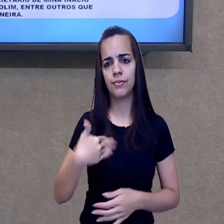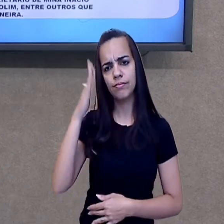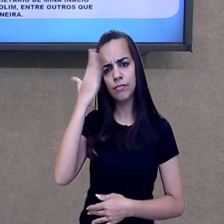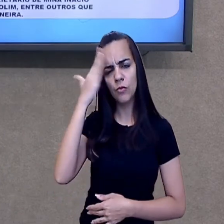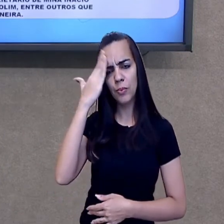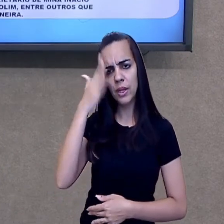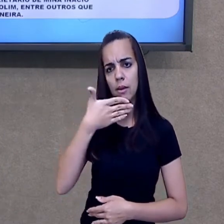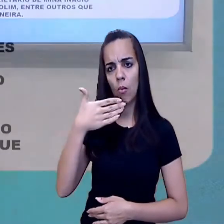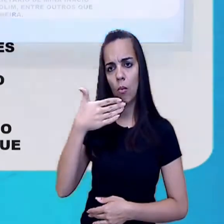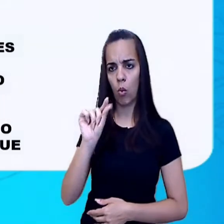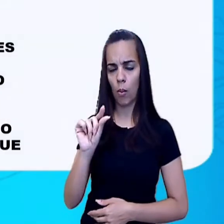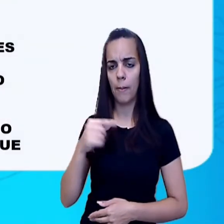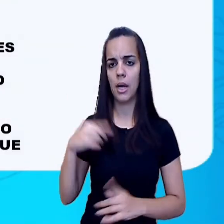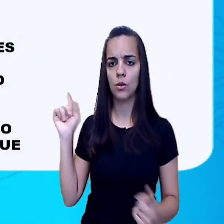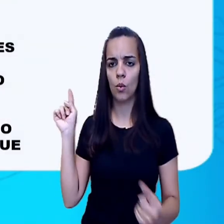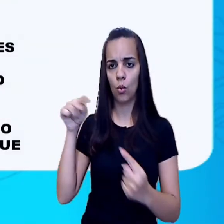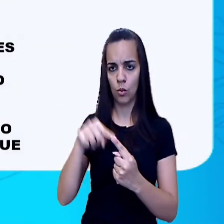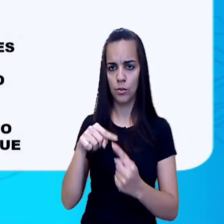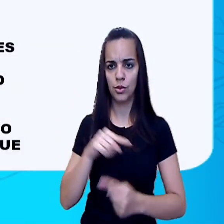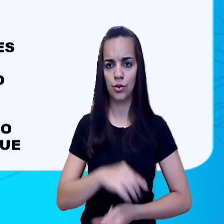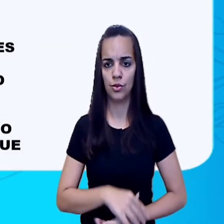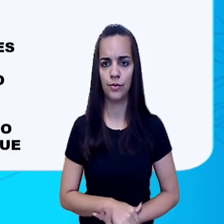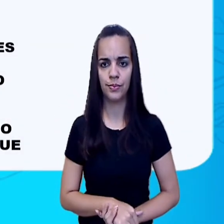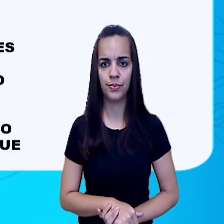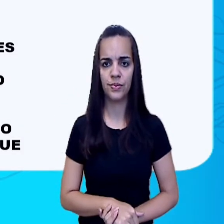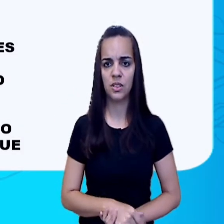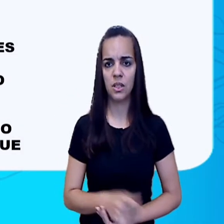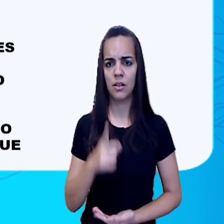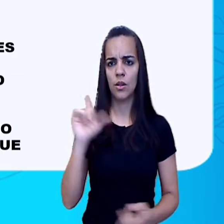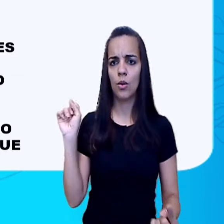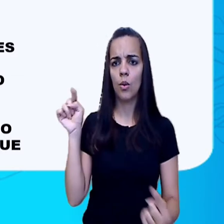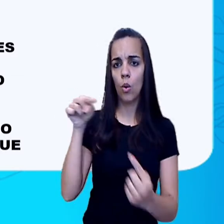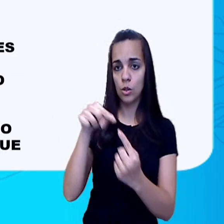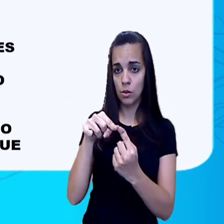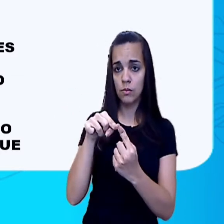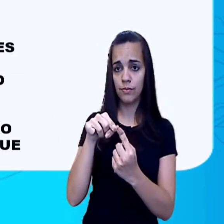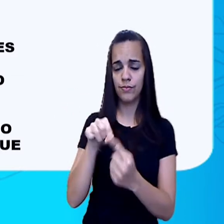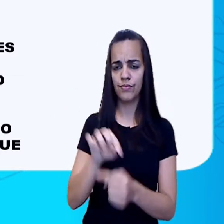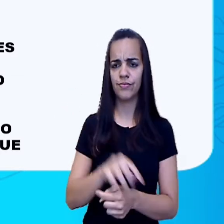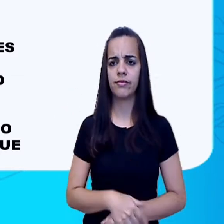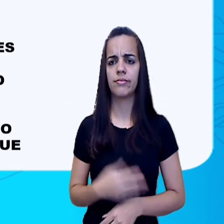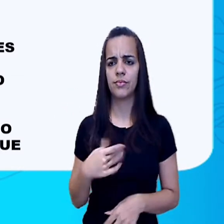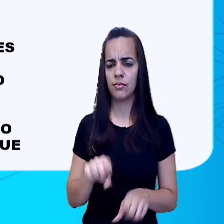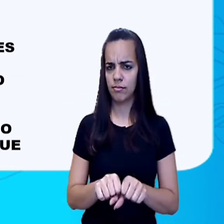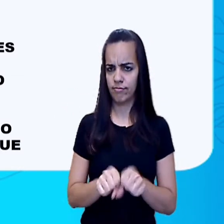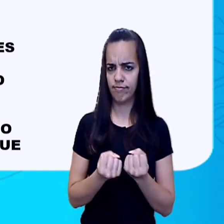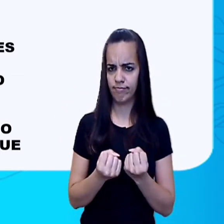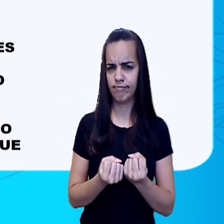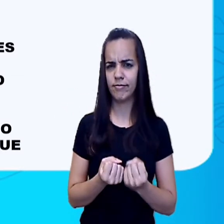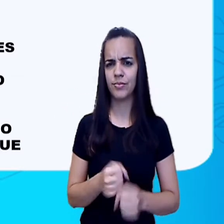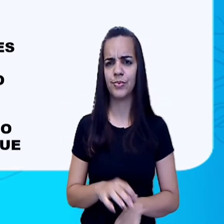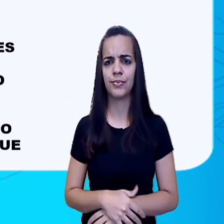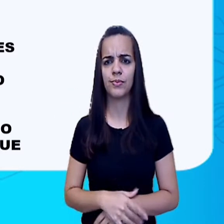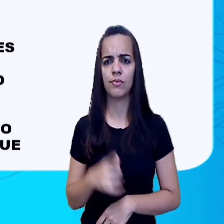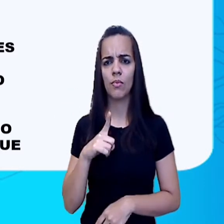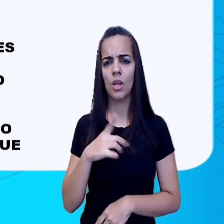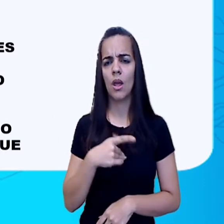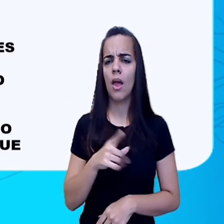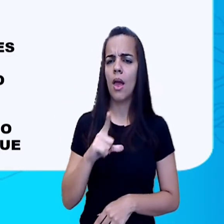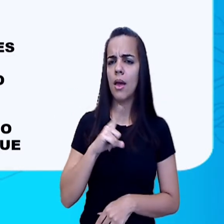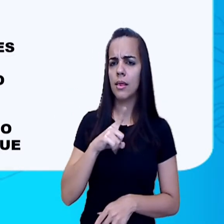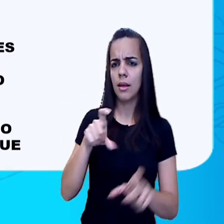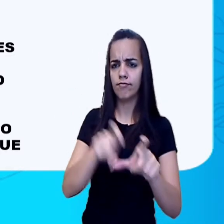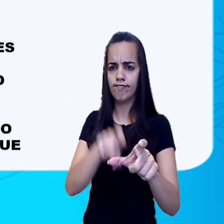mais sobre essa Conjuração Mineira. Quais foram seus objetivos? Obter a independência de